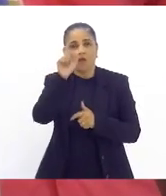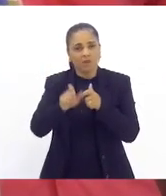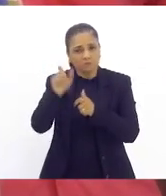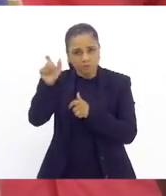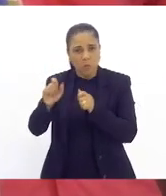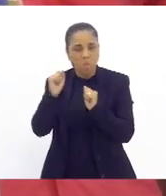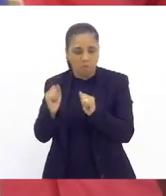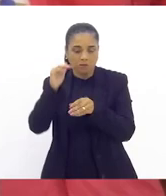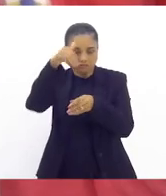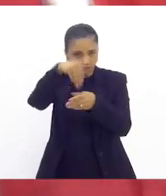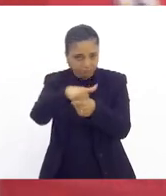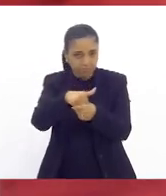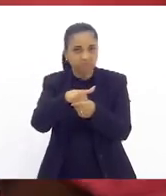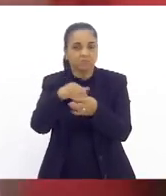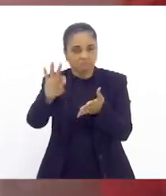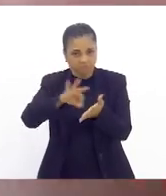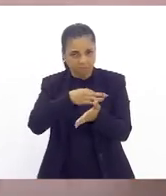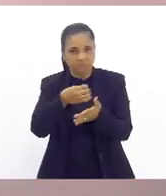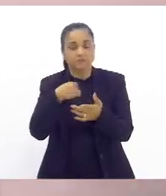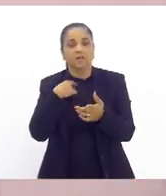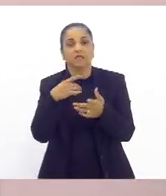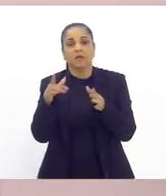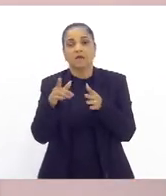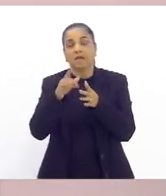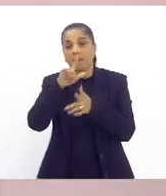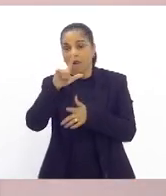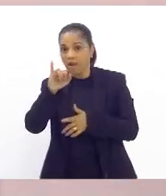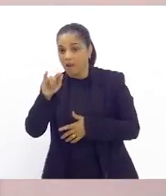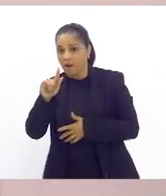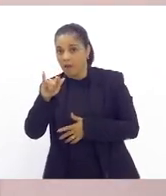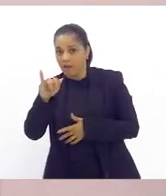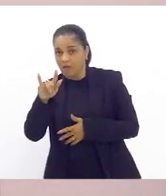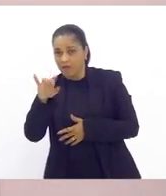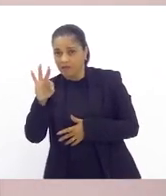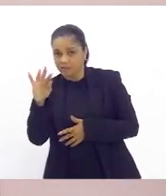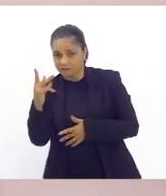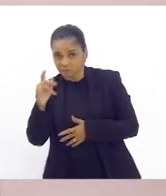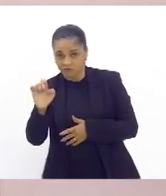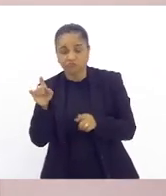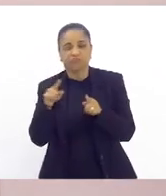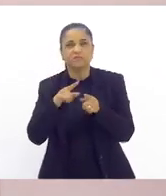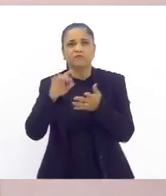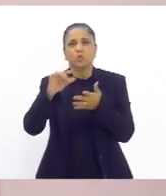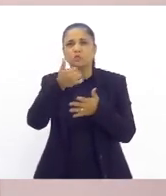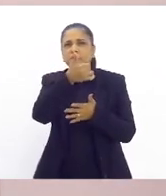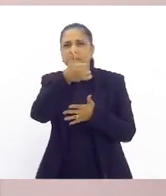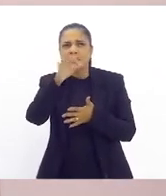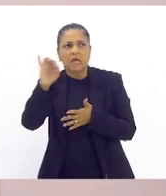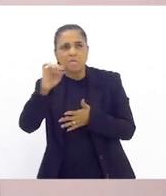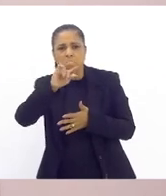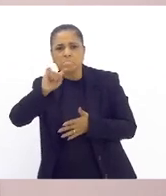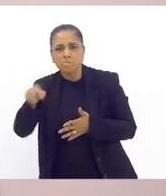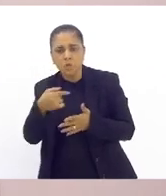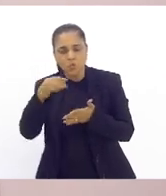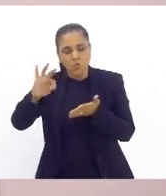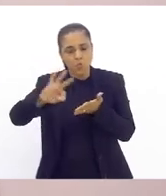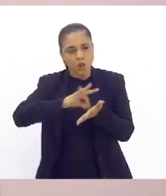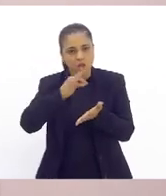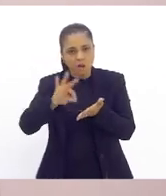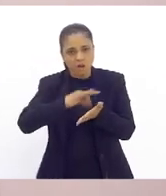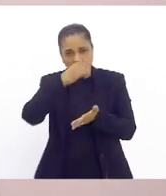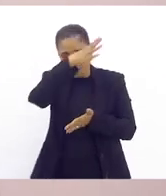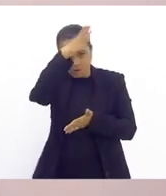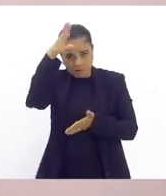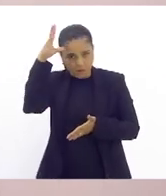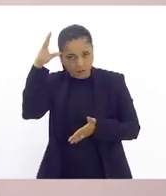da parte da Light a gente cadastrou mais de 100 mil novos clientes ano passado na tarifa social a gente pode também